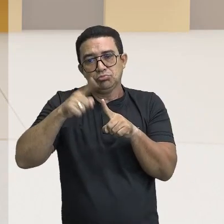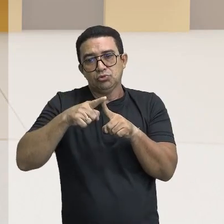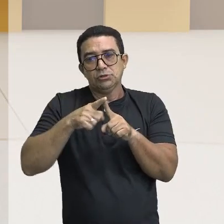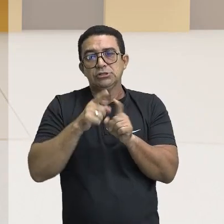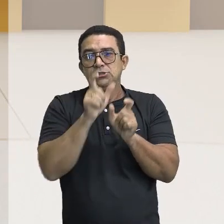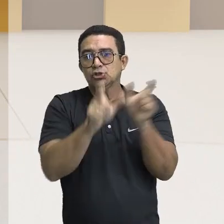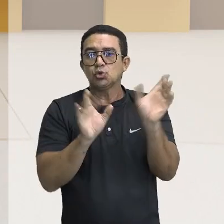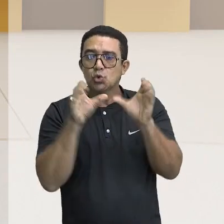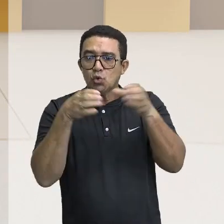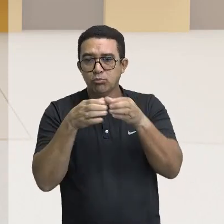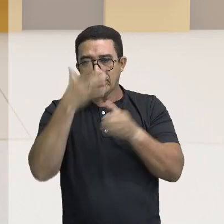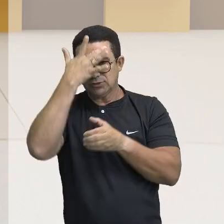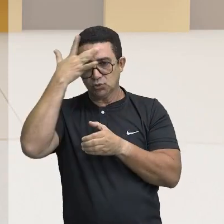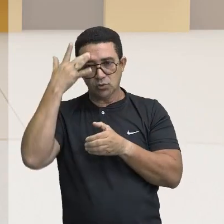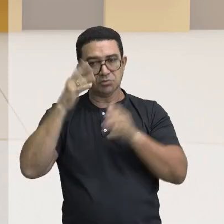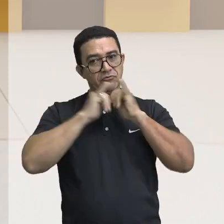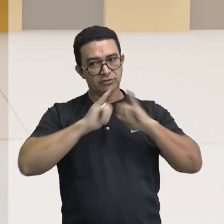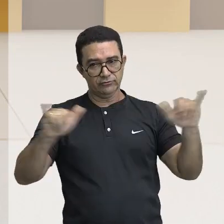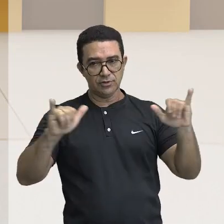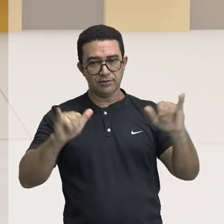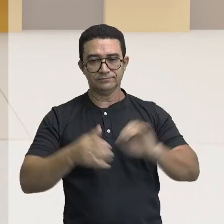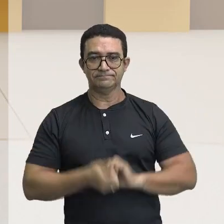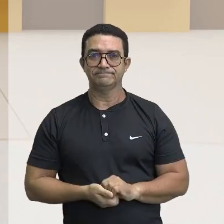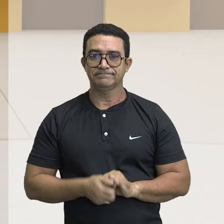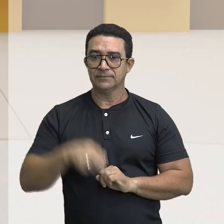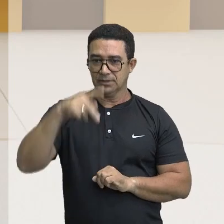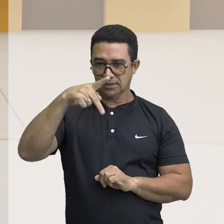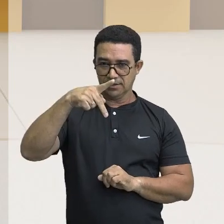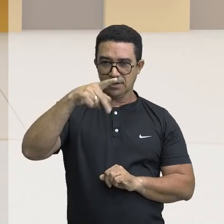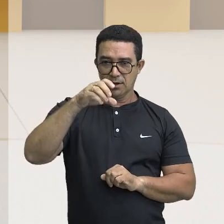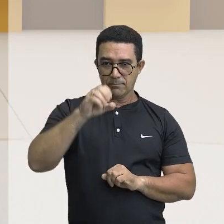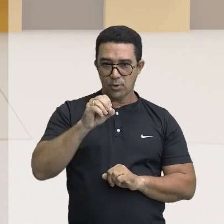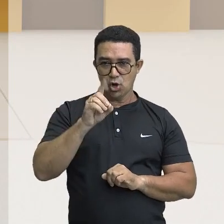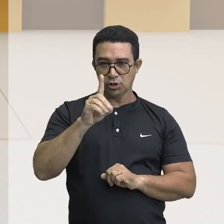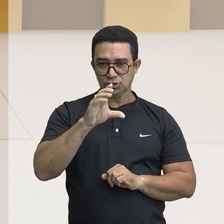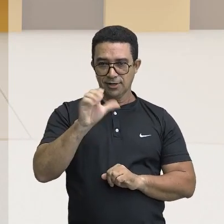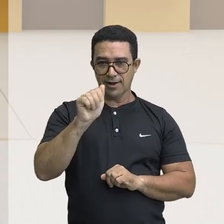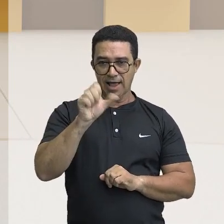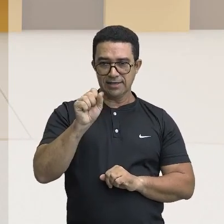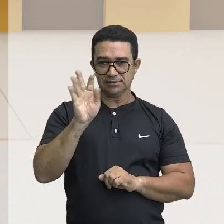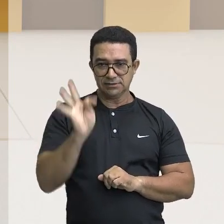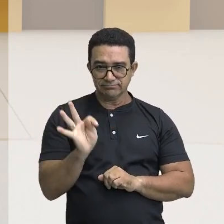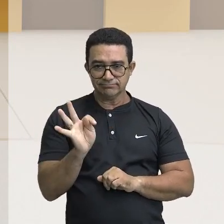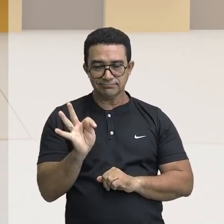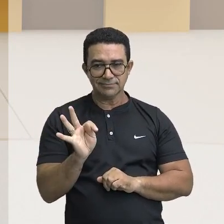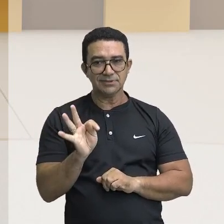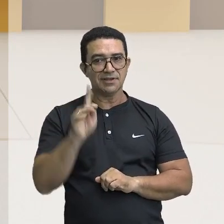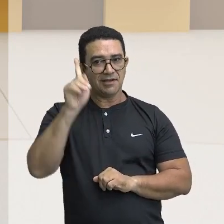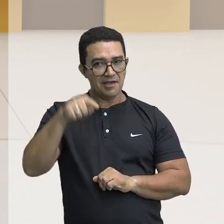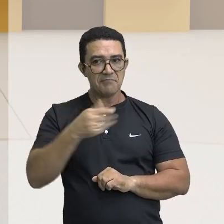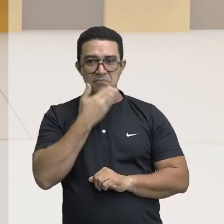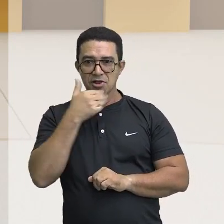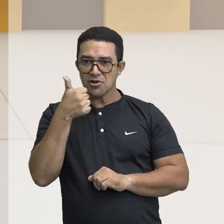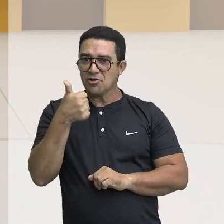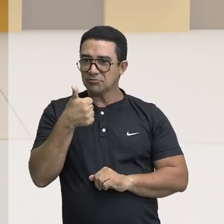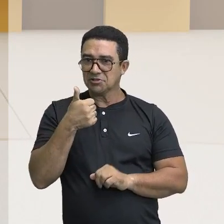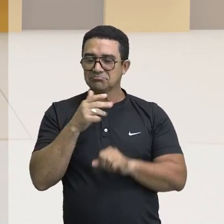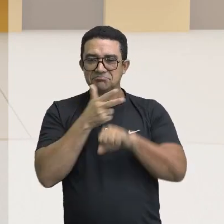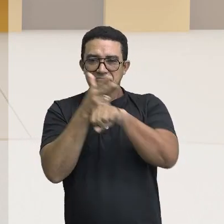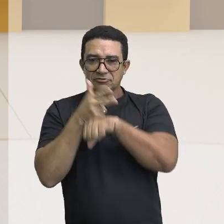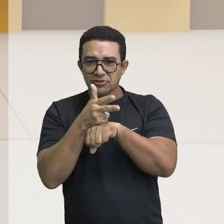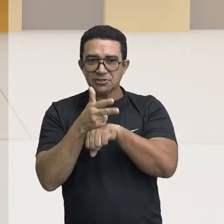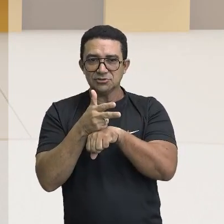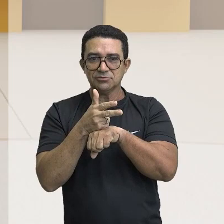divulgar. É isso mesmo, o podcast também, né, é mais acessível até que os vídeos, né, professora? Por